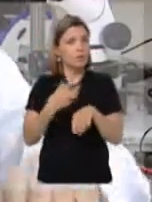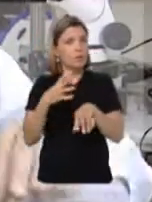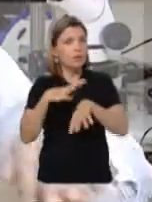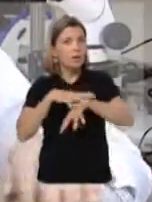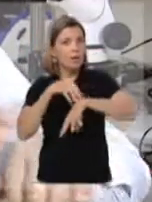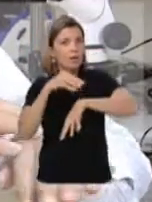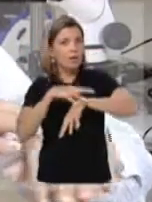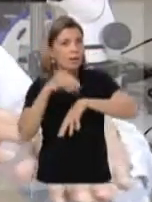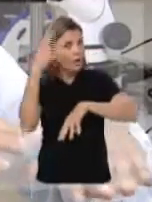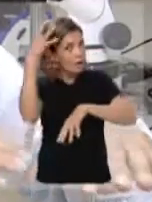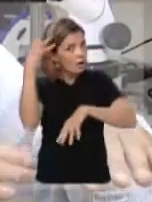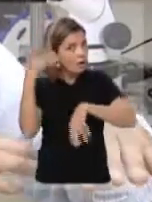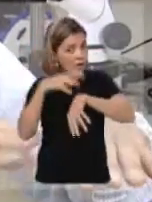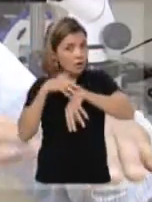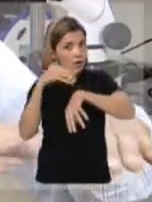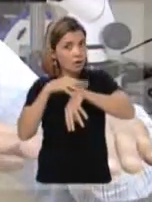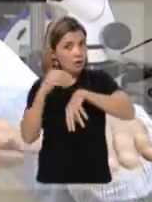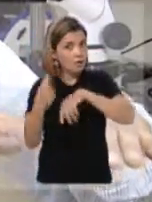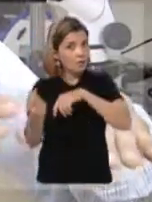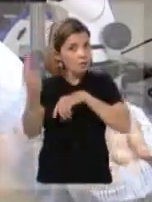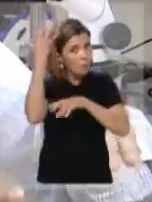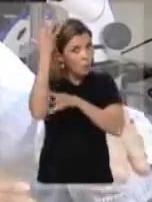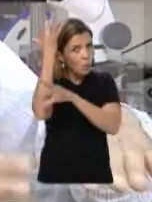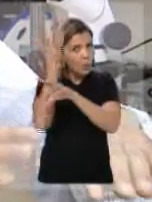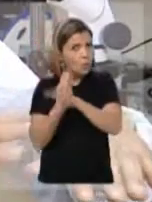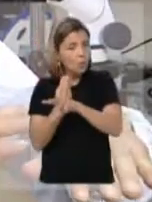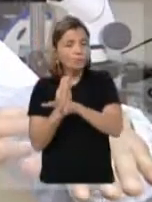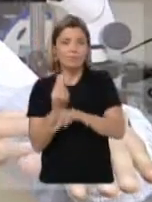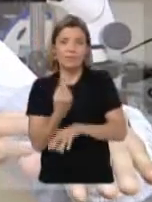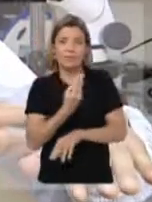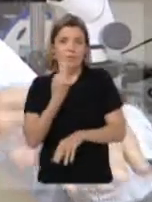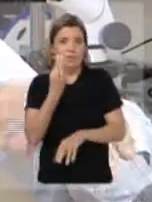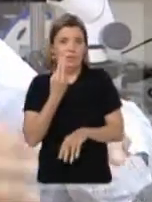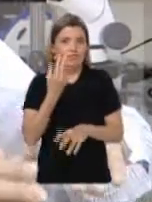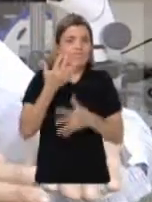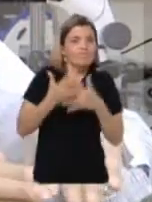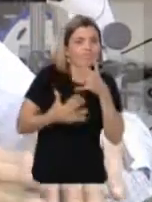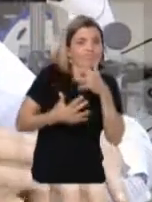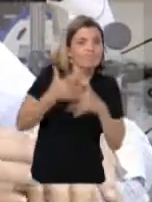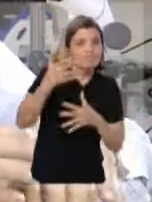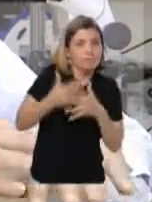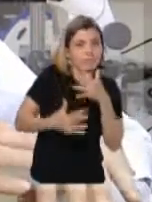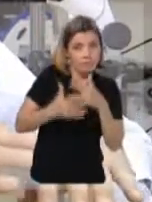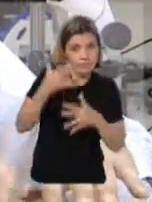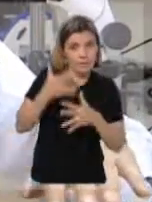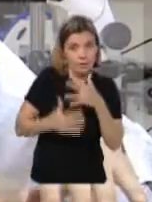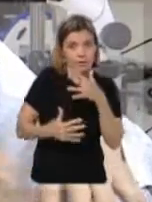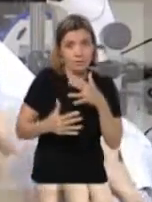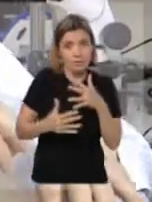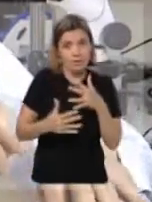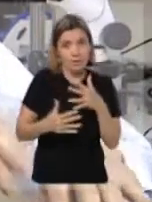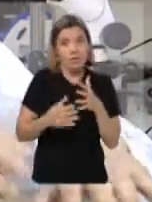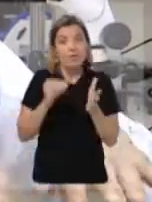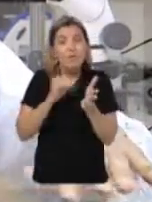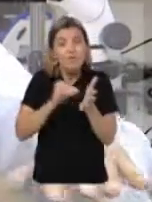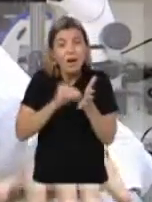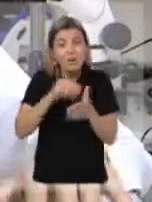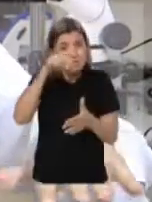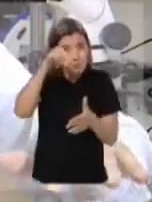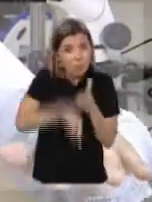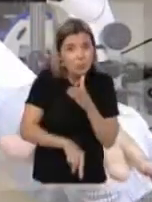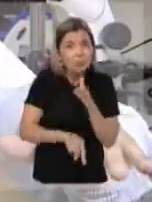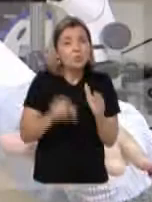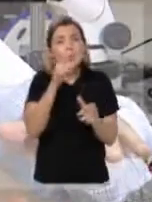através de uma camada de crânio e couro cabeludo. Então, existe uma